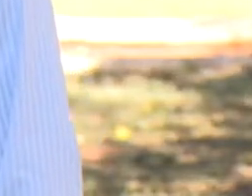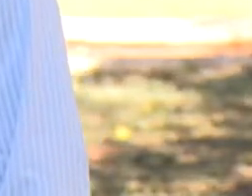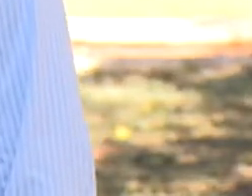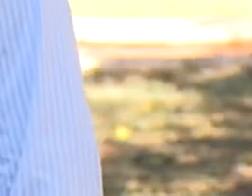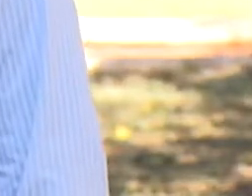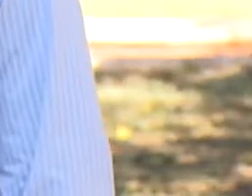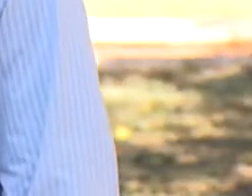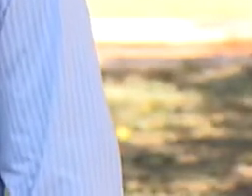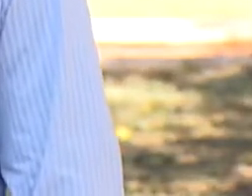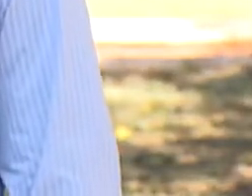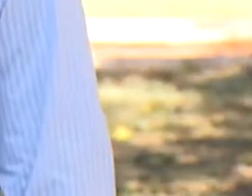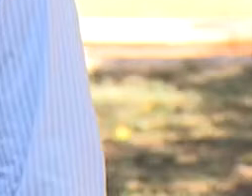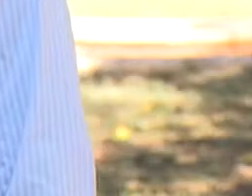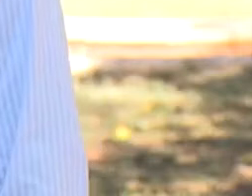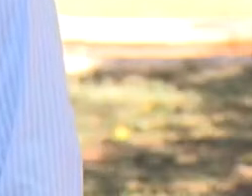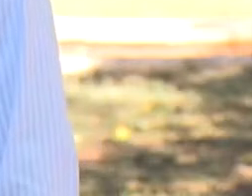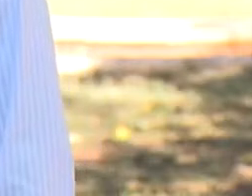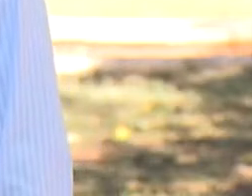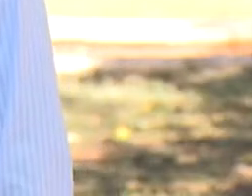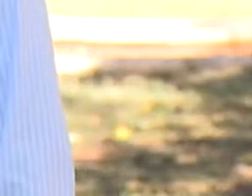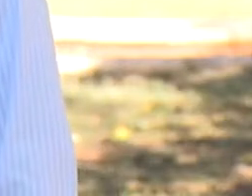1930.